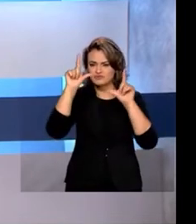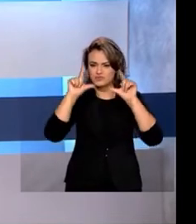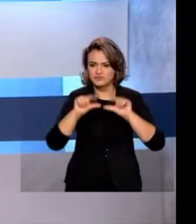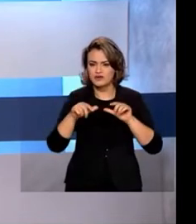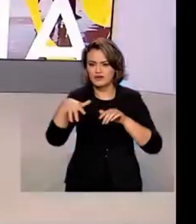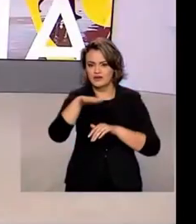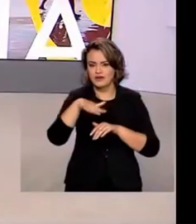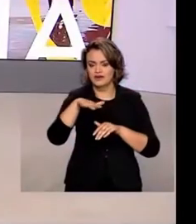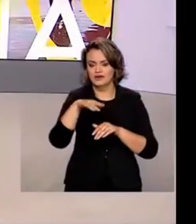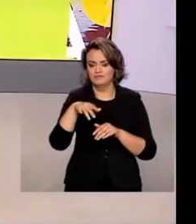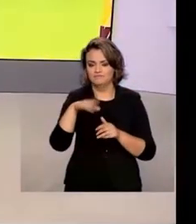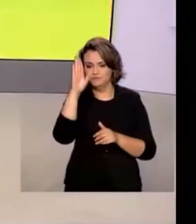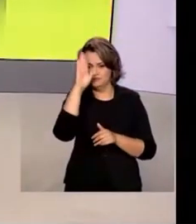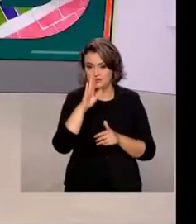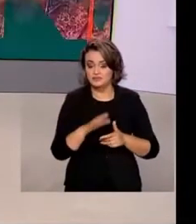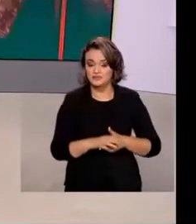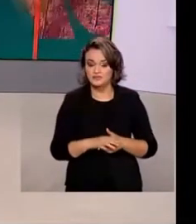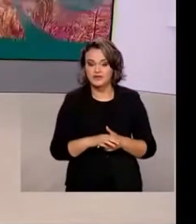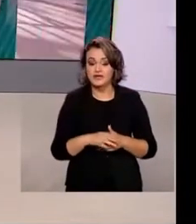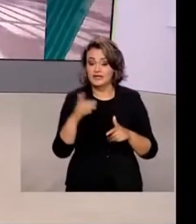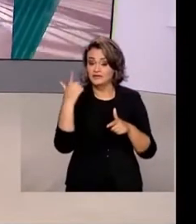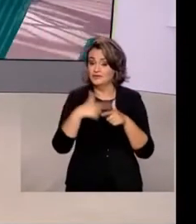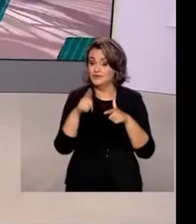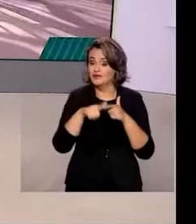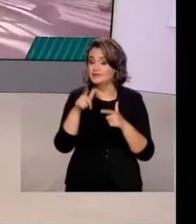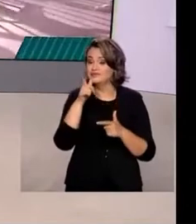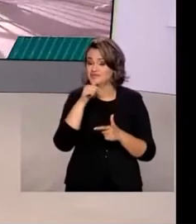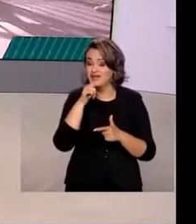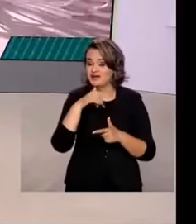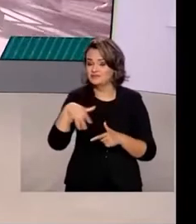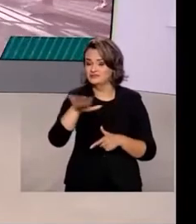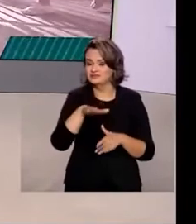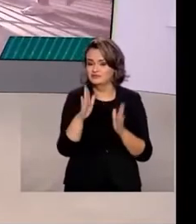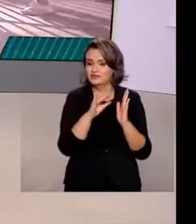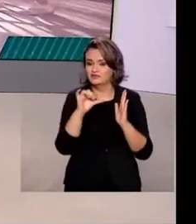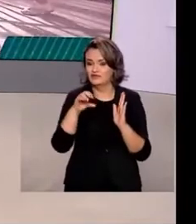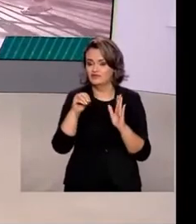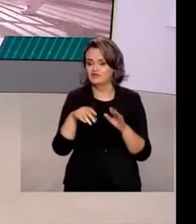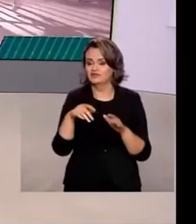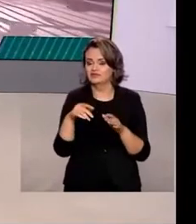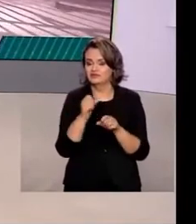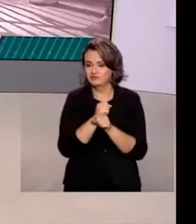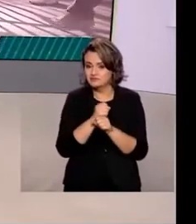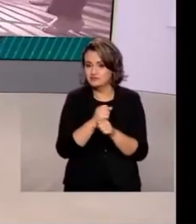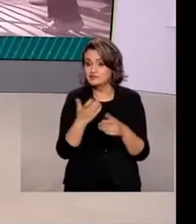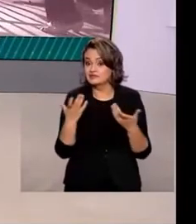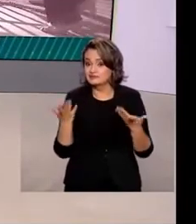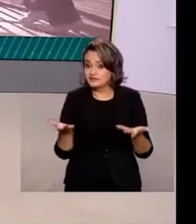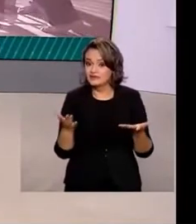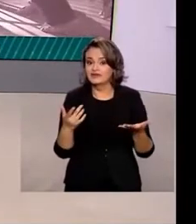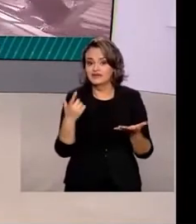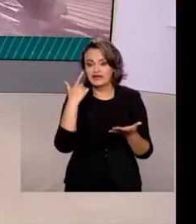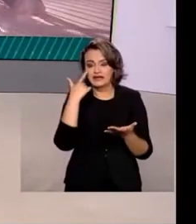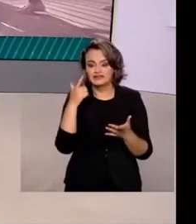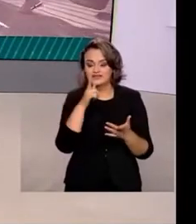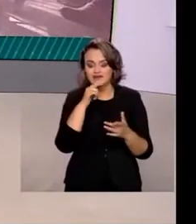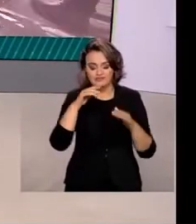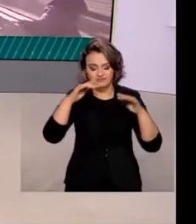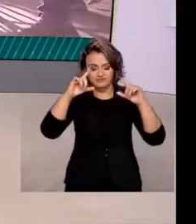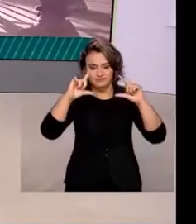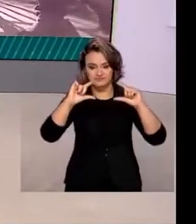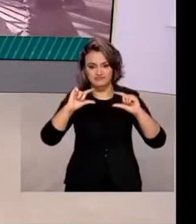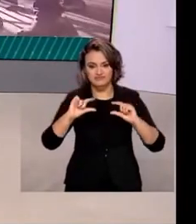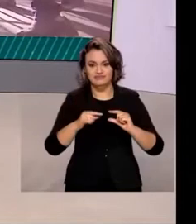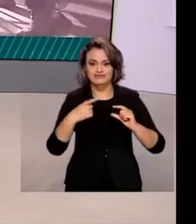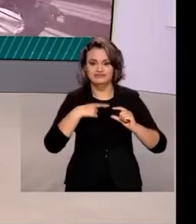parte do país. E com a maior crise hídrica dos últimos 90 anos por causa da falta de chuvas, a previsão é de reservatórios em